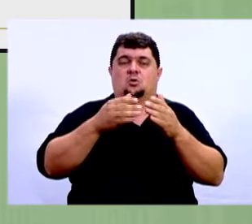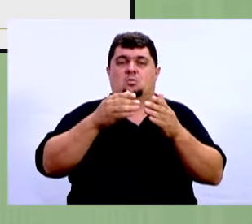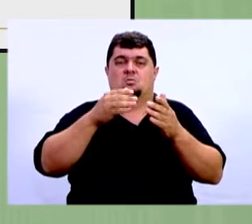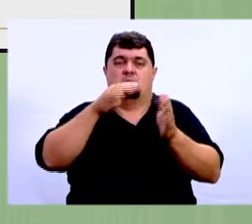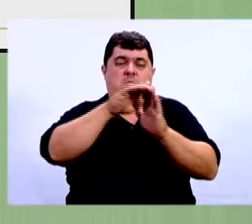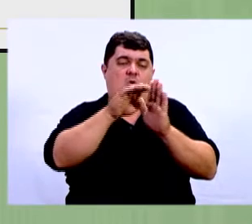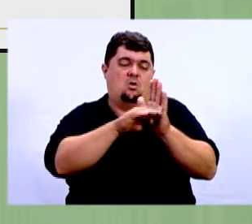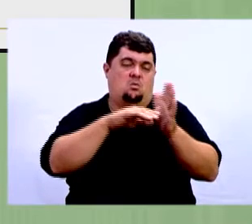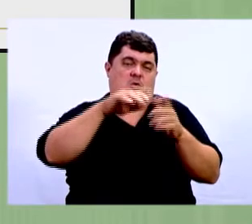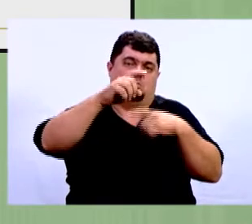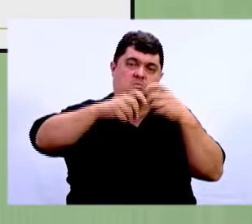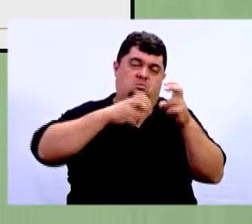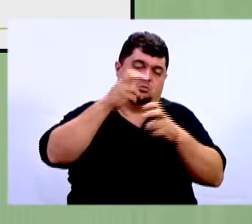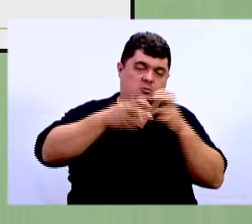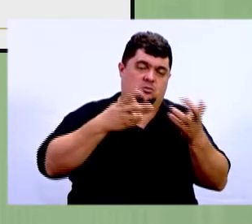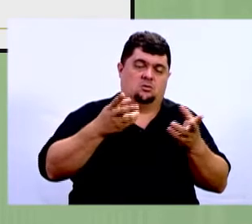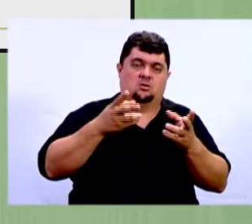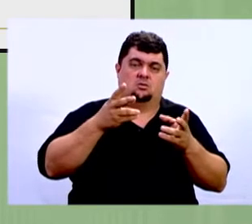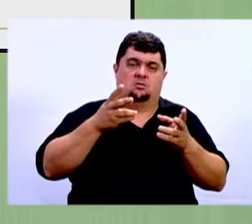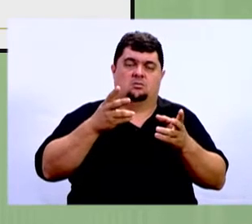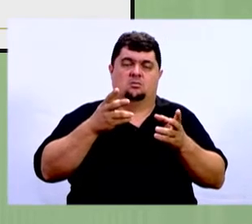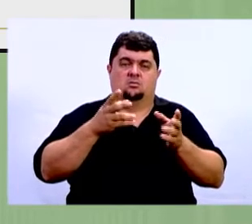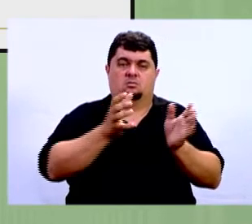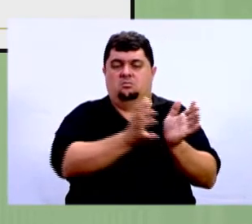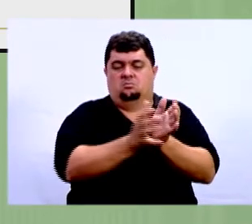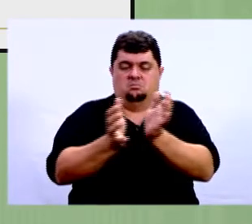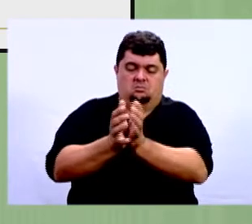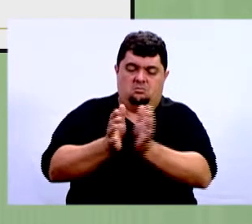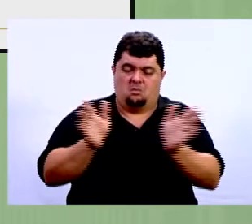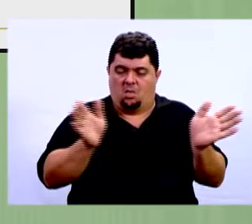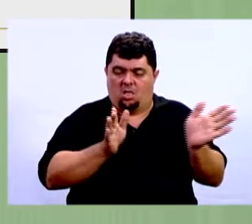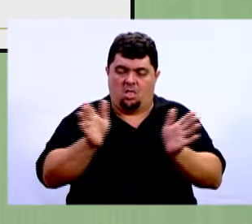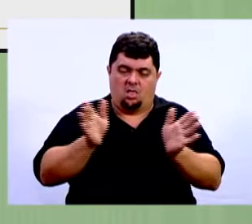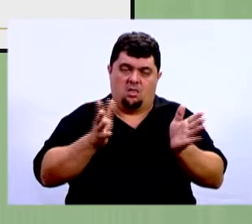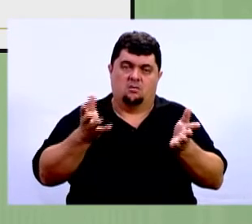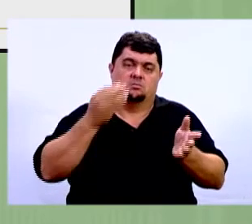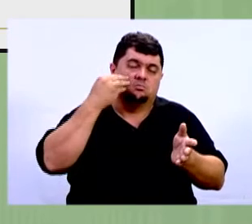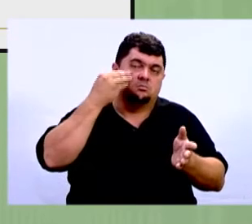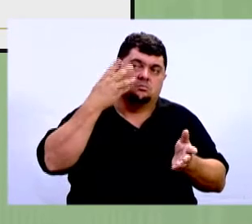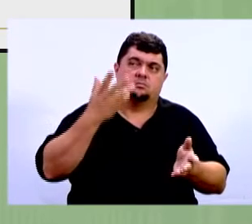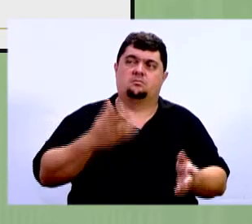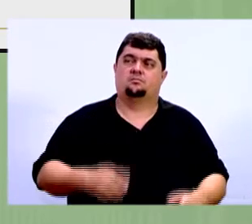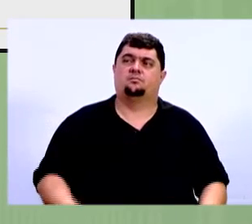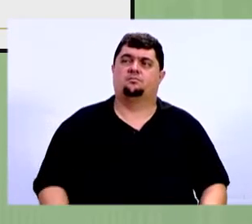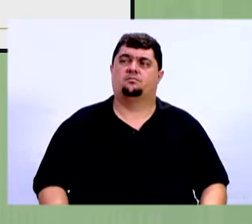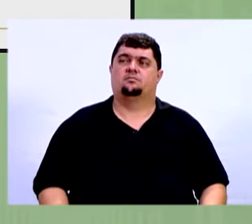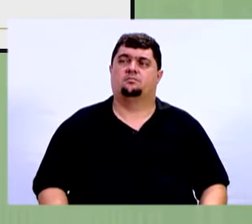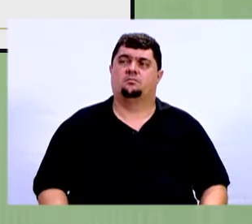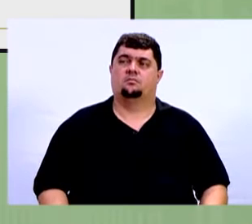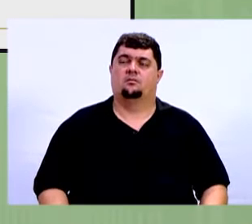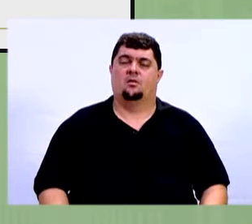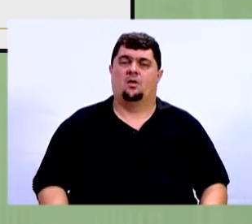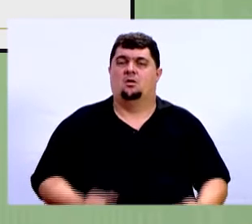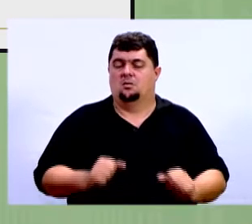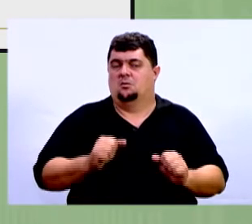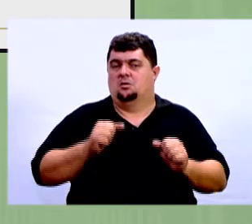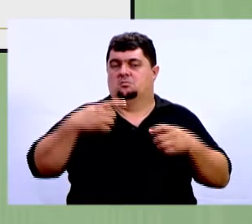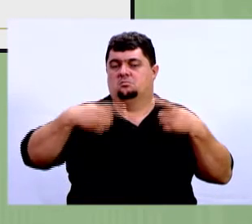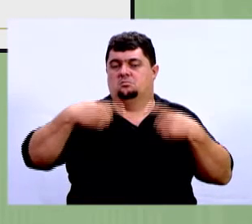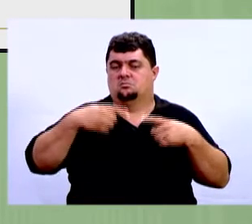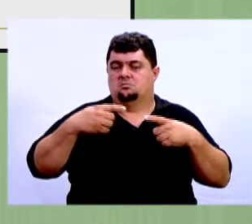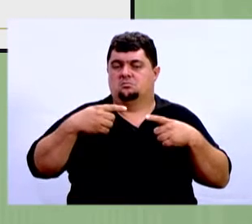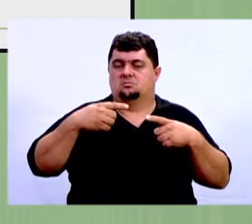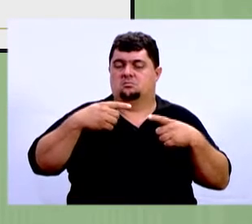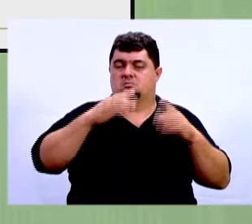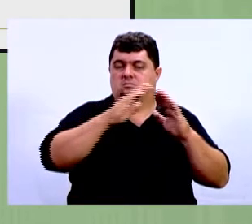por exemplo, e aplicar em duas turmas diferentes e verificar. Ou eu posso verificar uma política que foi implantada numa escola e